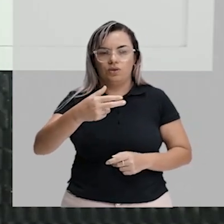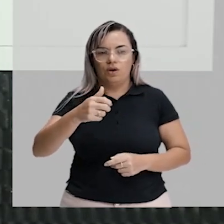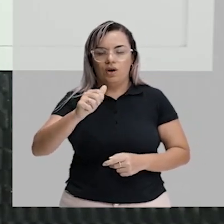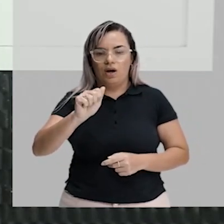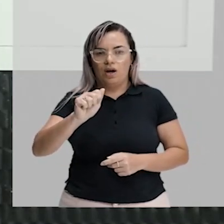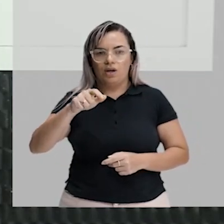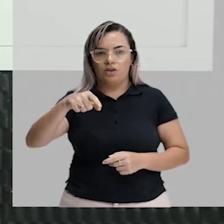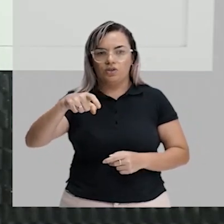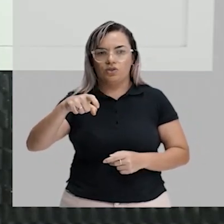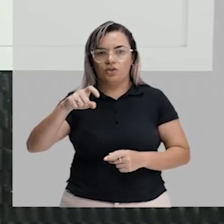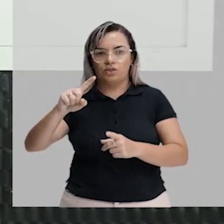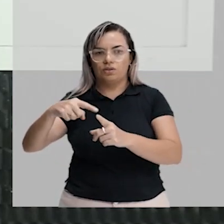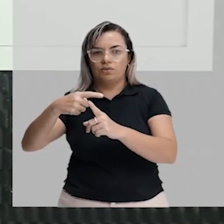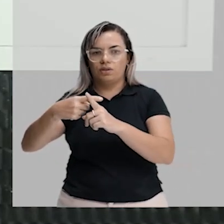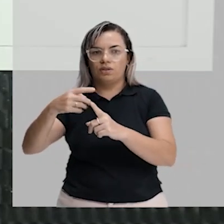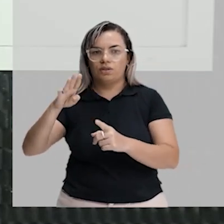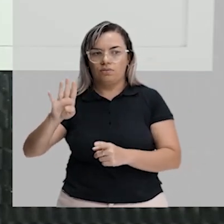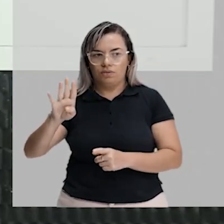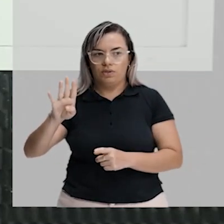esse a diferente de 0.